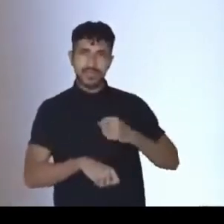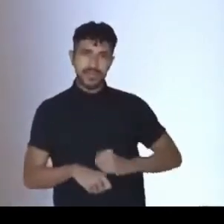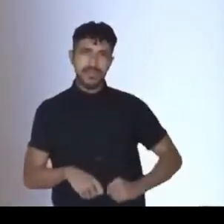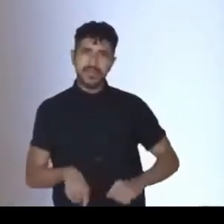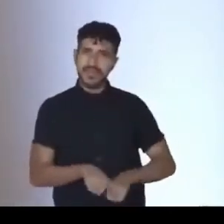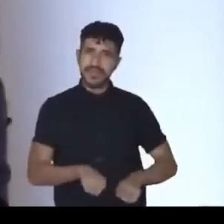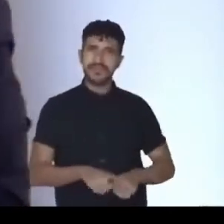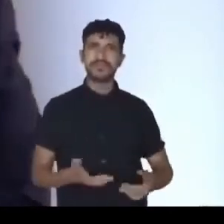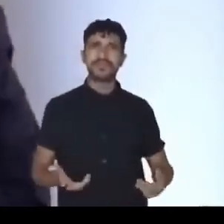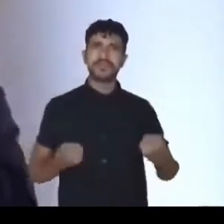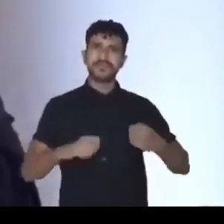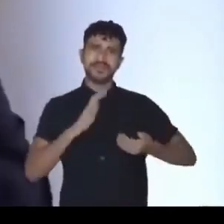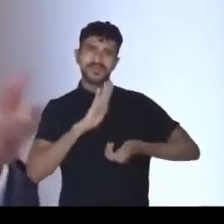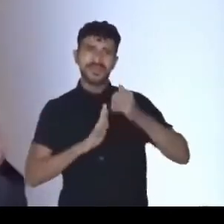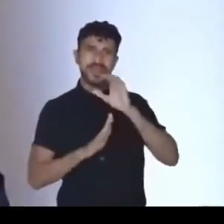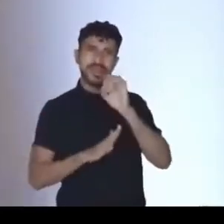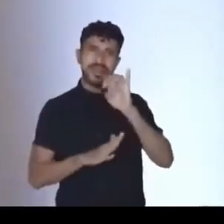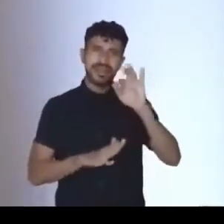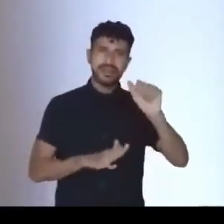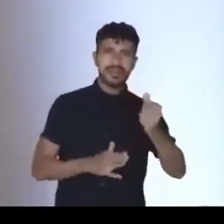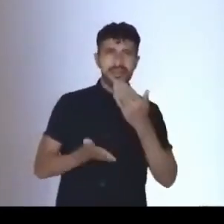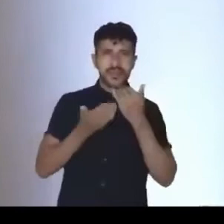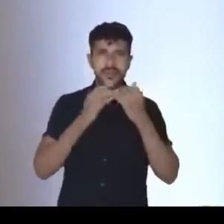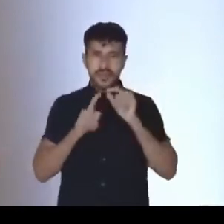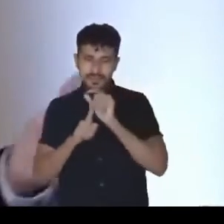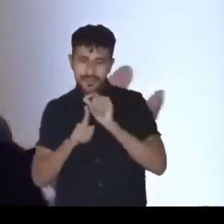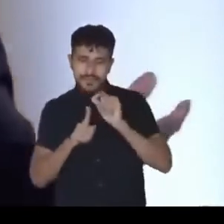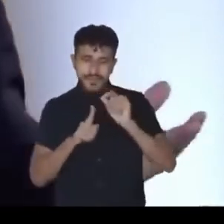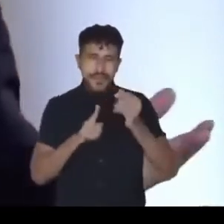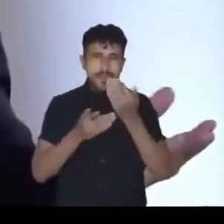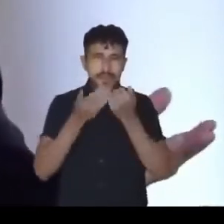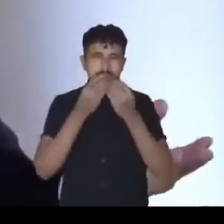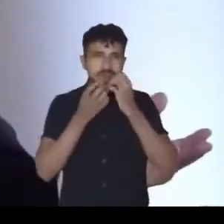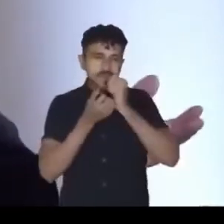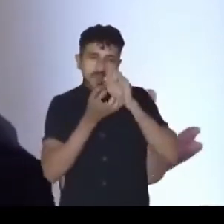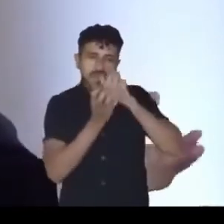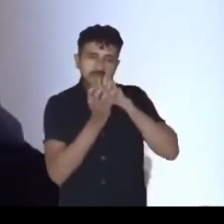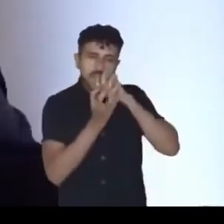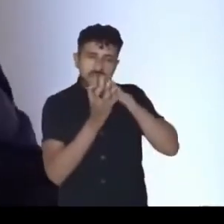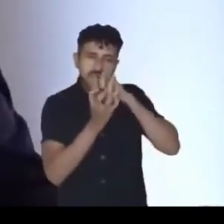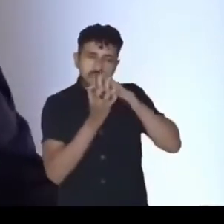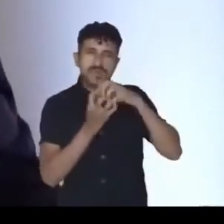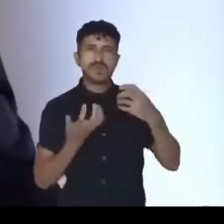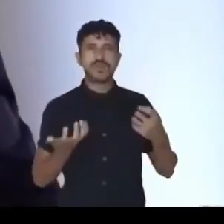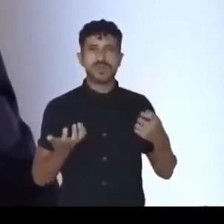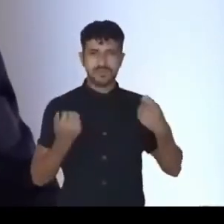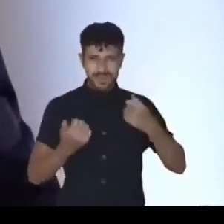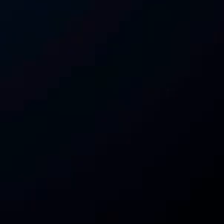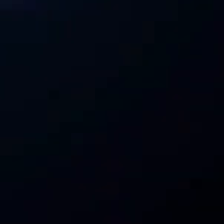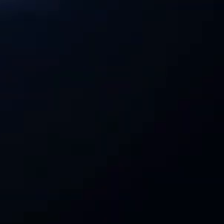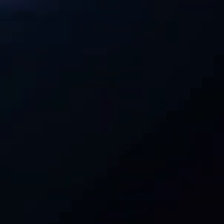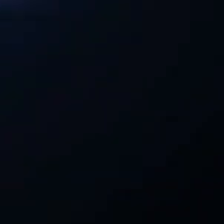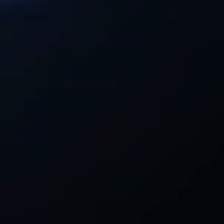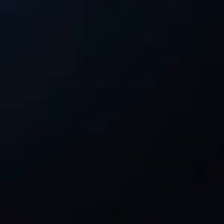e comer parte, pedacinho pequeno e mastiga. Precisava pagar 600 mil reais de um avião?